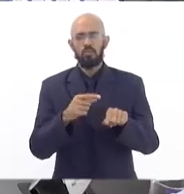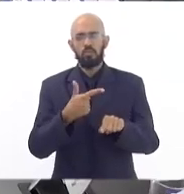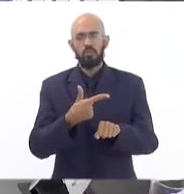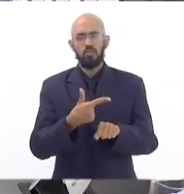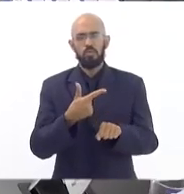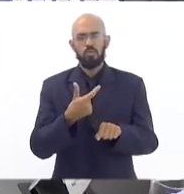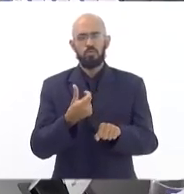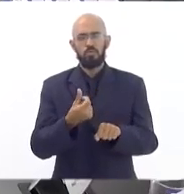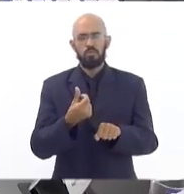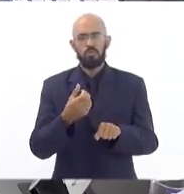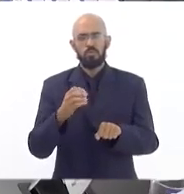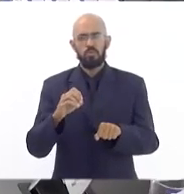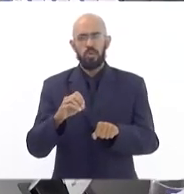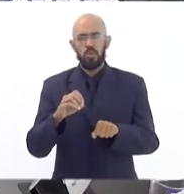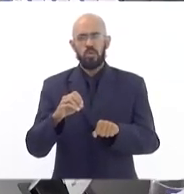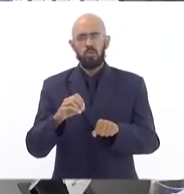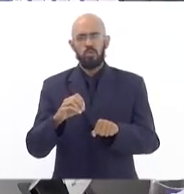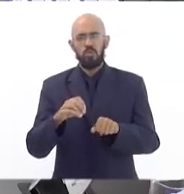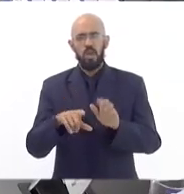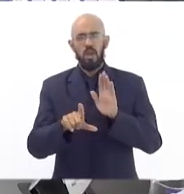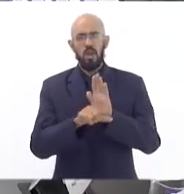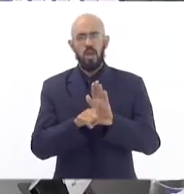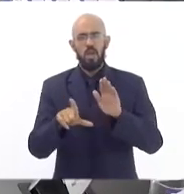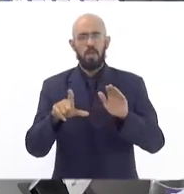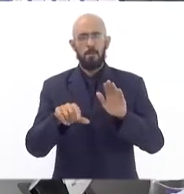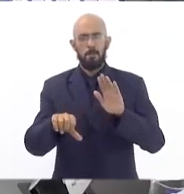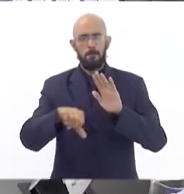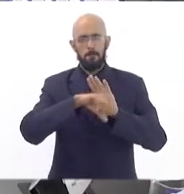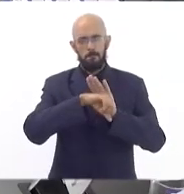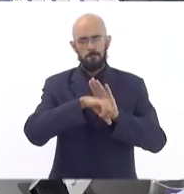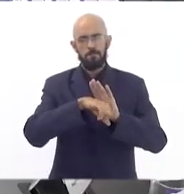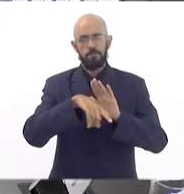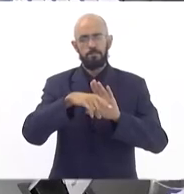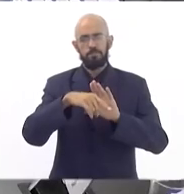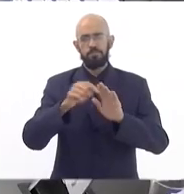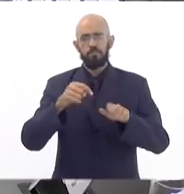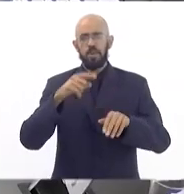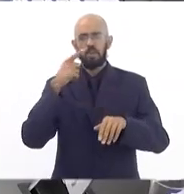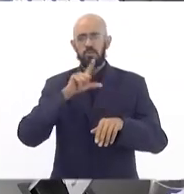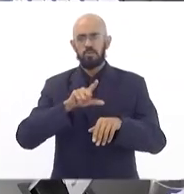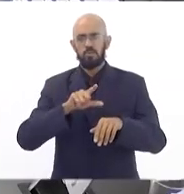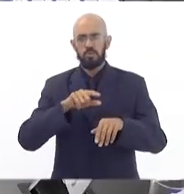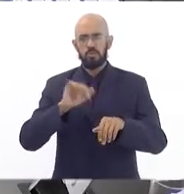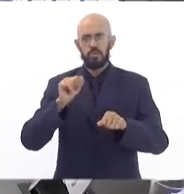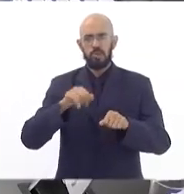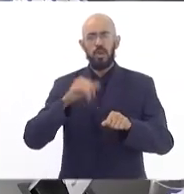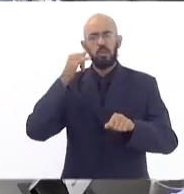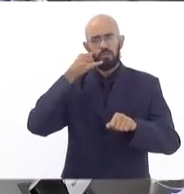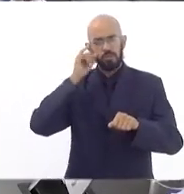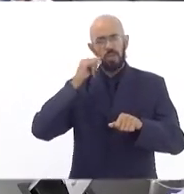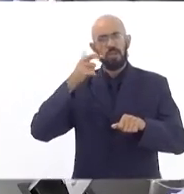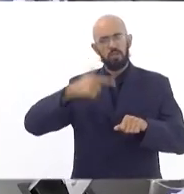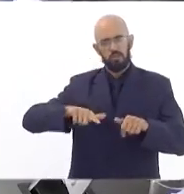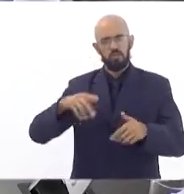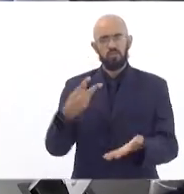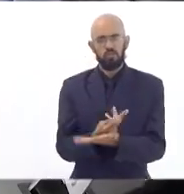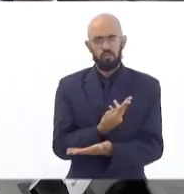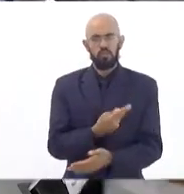Penal para tentar com que essa pessoa sai de circulação e haja o a diminuição dos índices